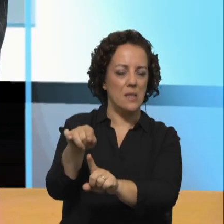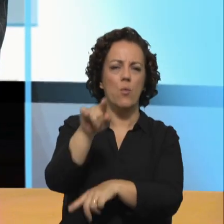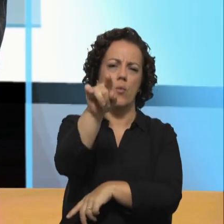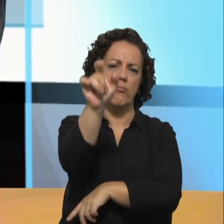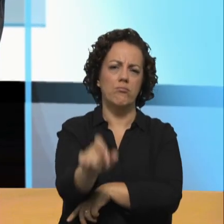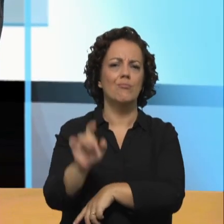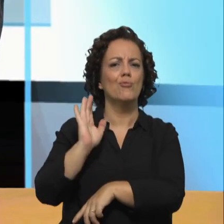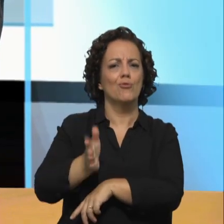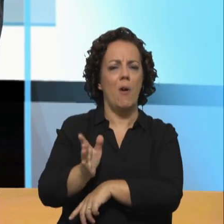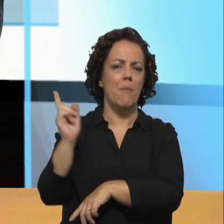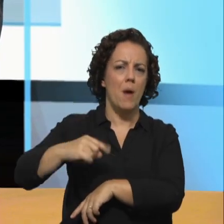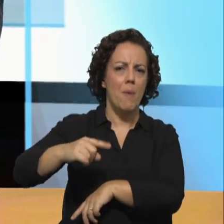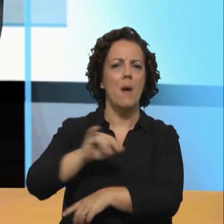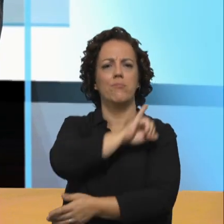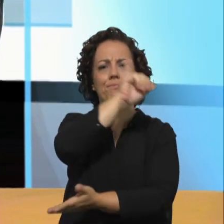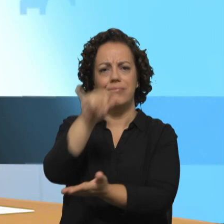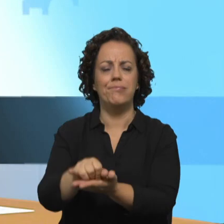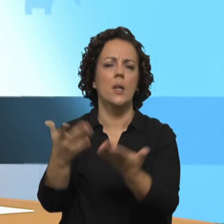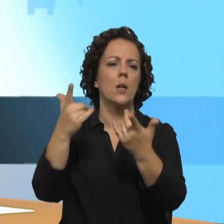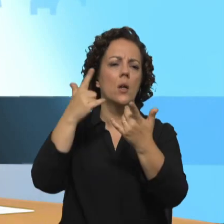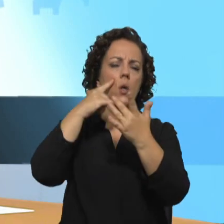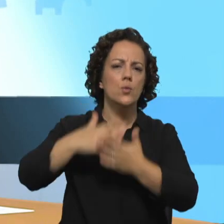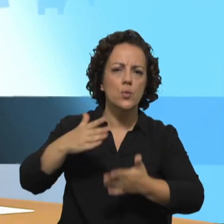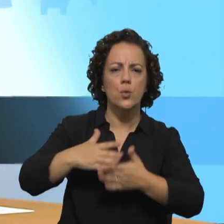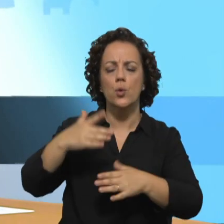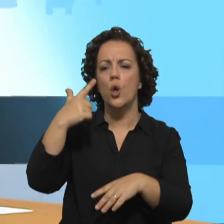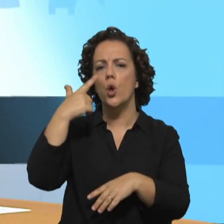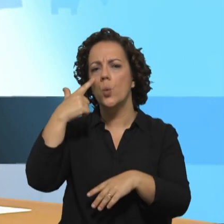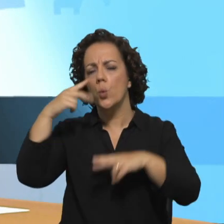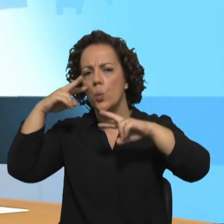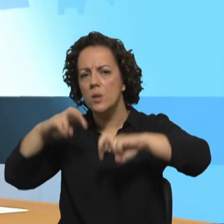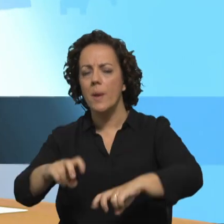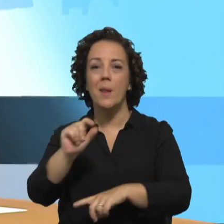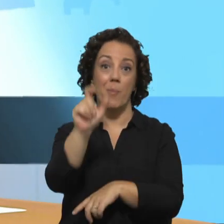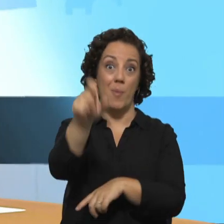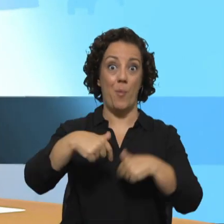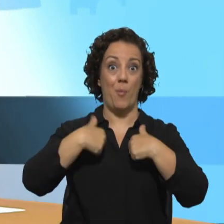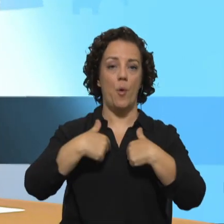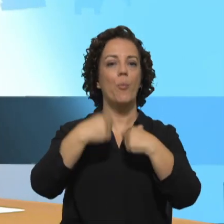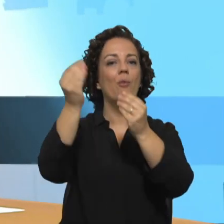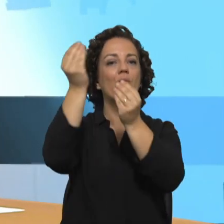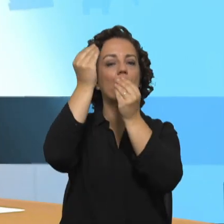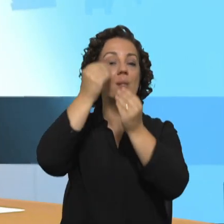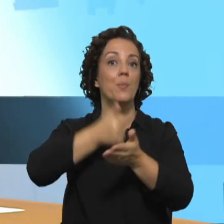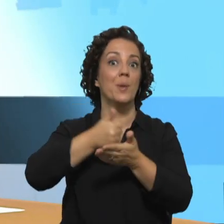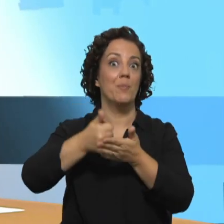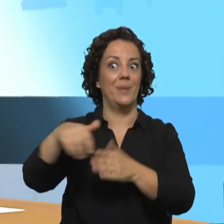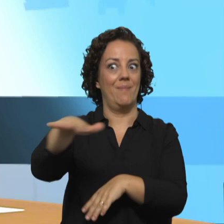seja em viagens de estudo e de conhecimento, seja também na sua própria formação bíblica que ali